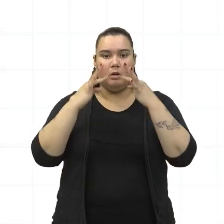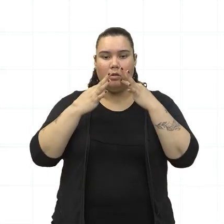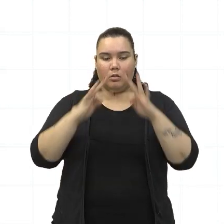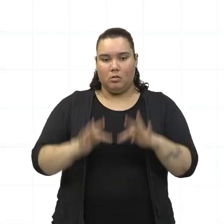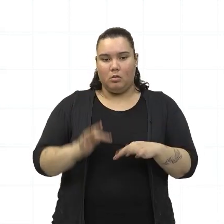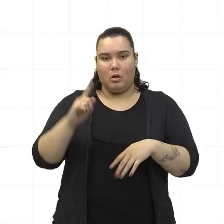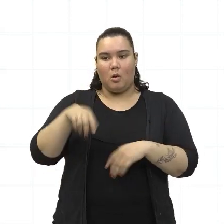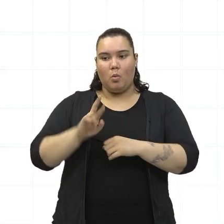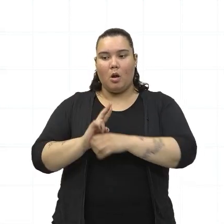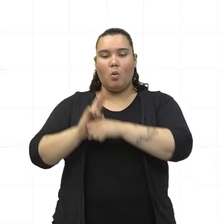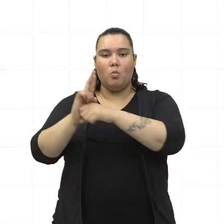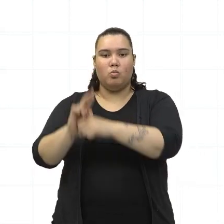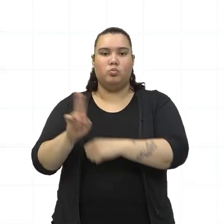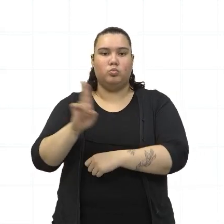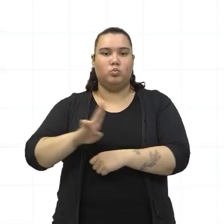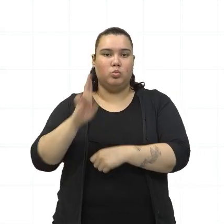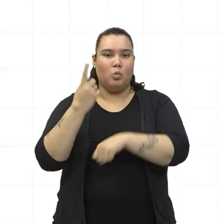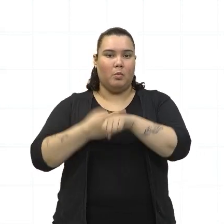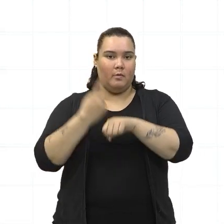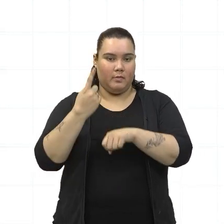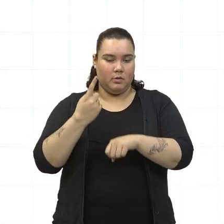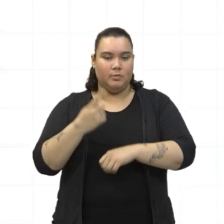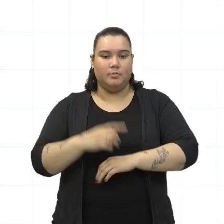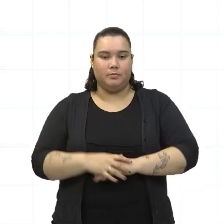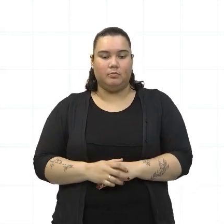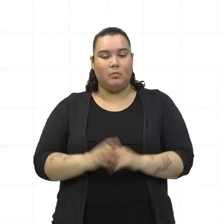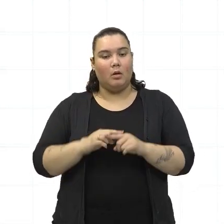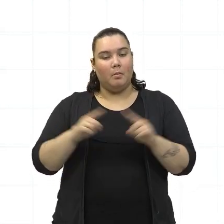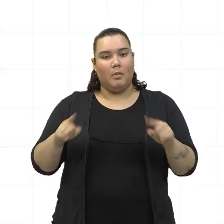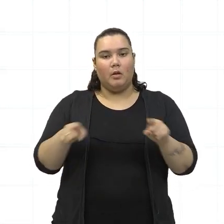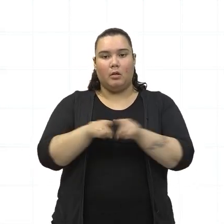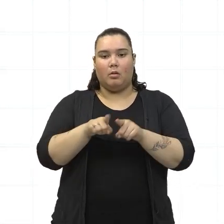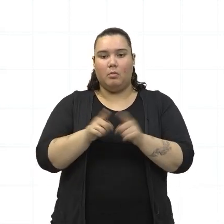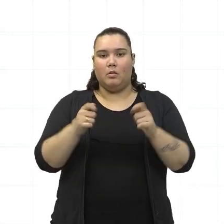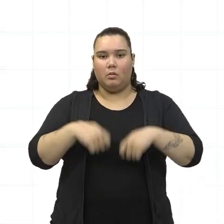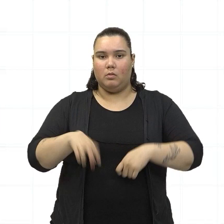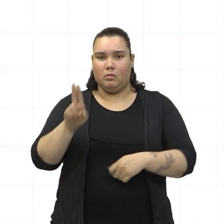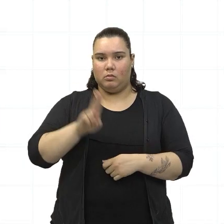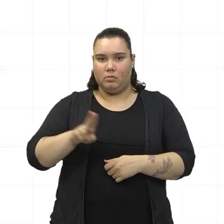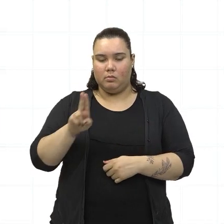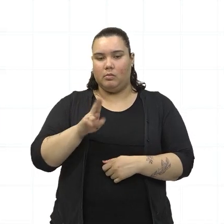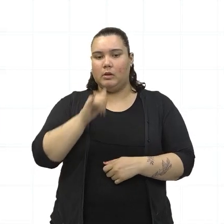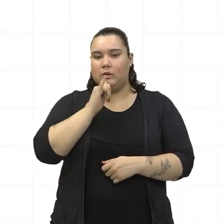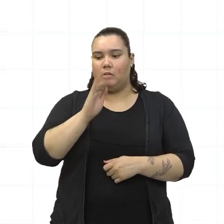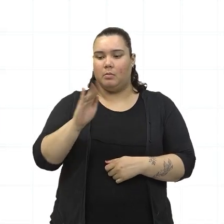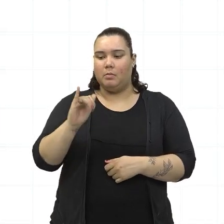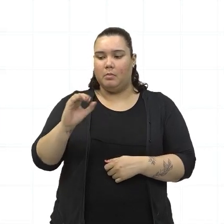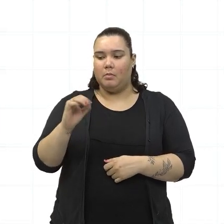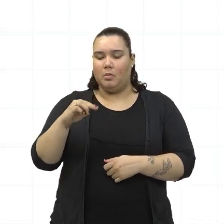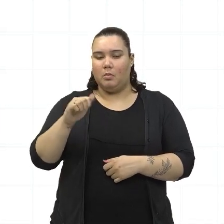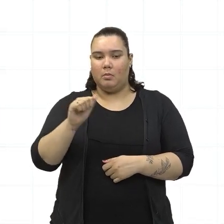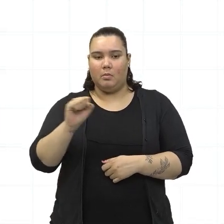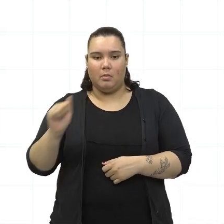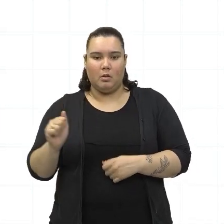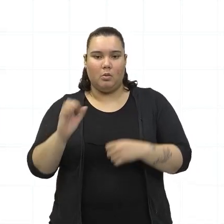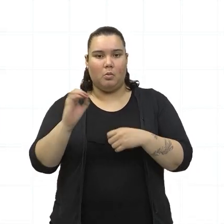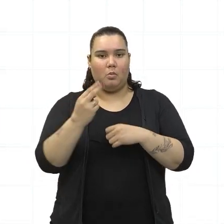não renováveis, certo? Mas ela também pode utilizar ali recursos como a biomassa, né, como a madeira